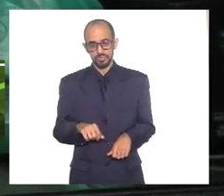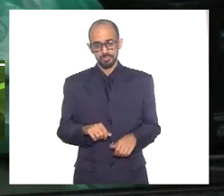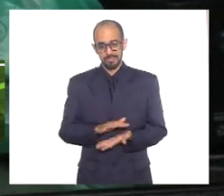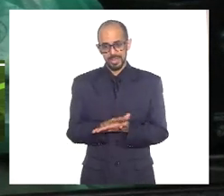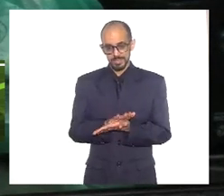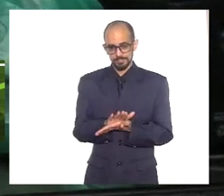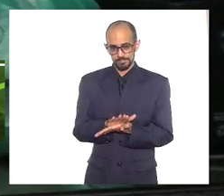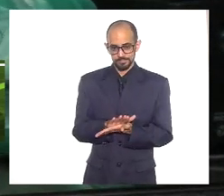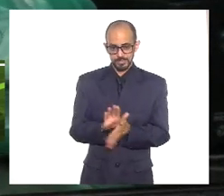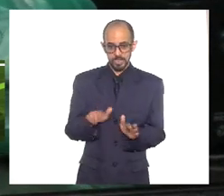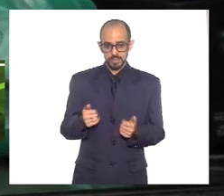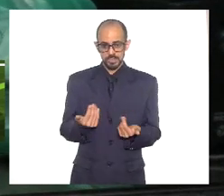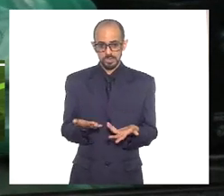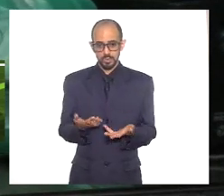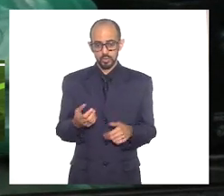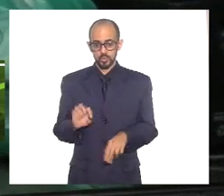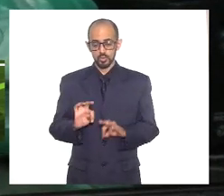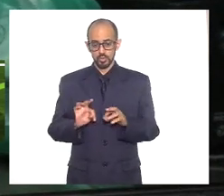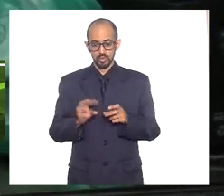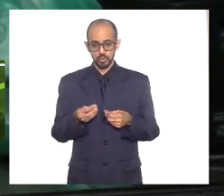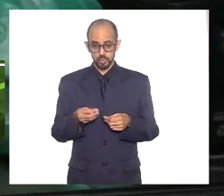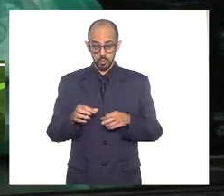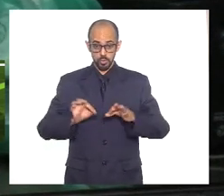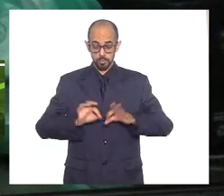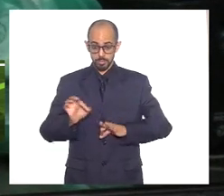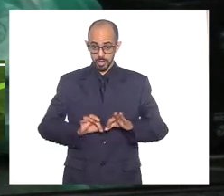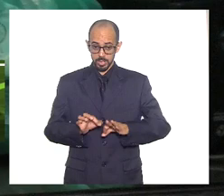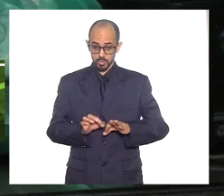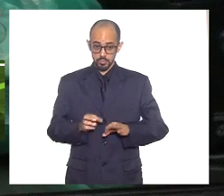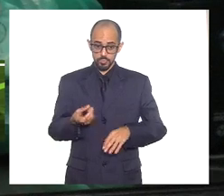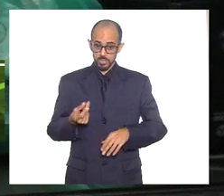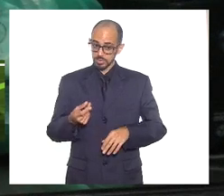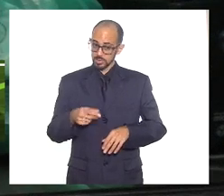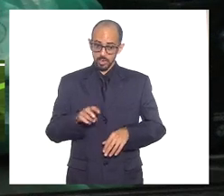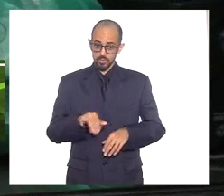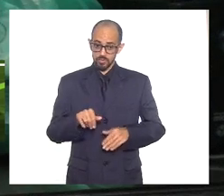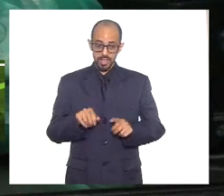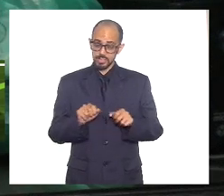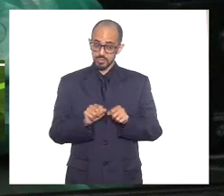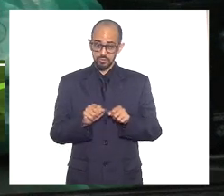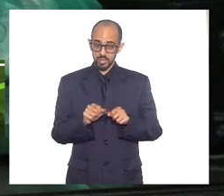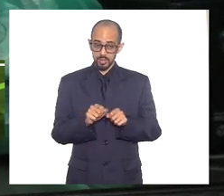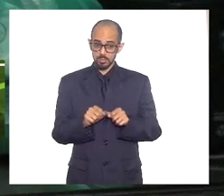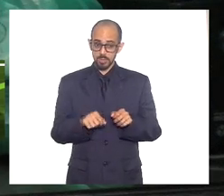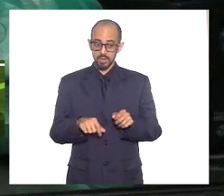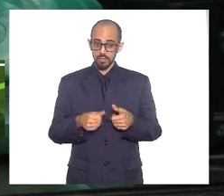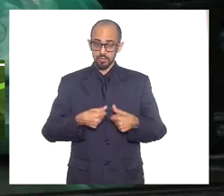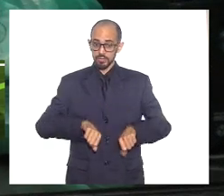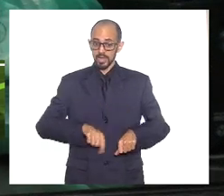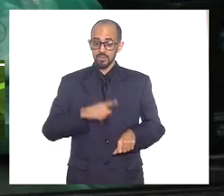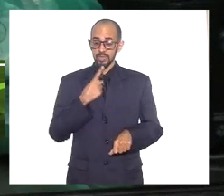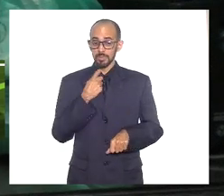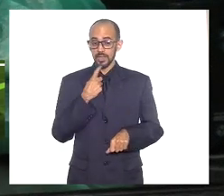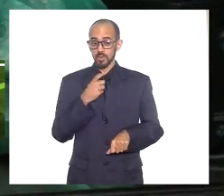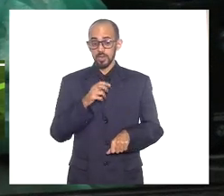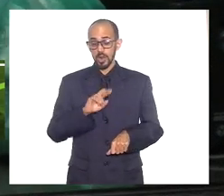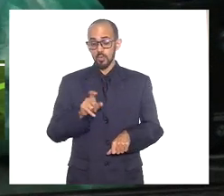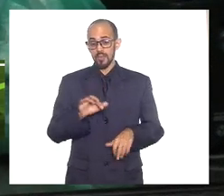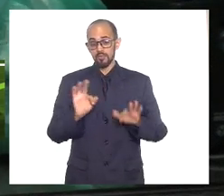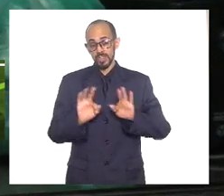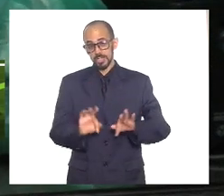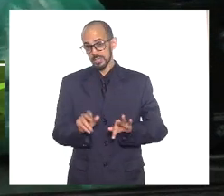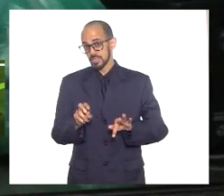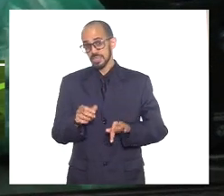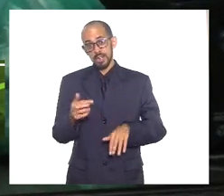plano financeiro, ele foi para ficar no vermelho mesmo. Não é felizmente ou infelizmente, ele foi